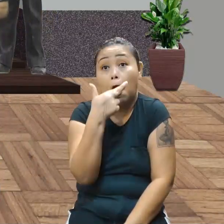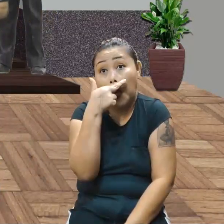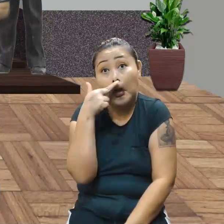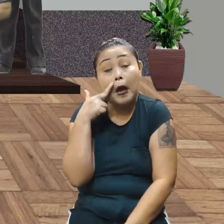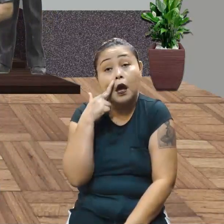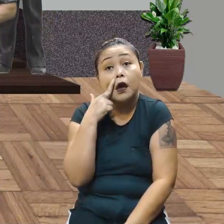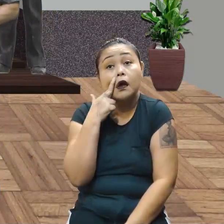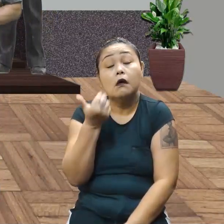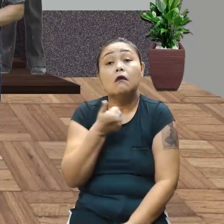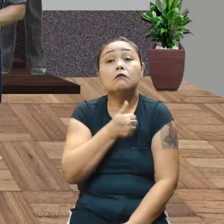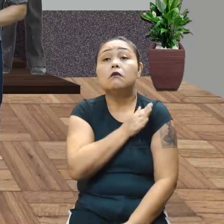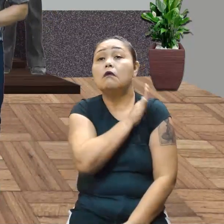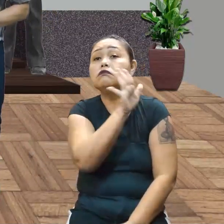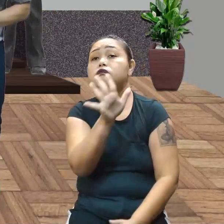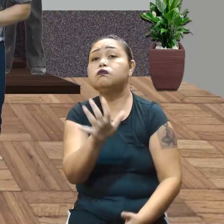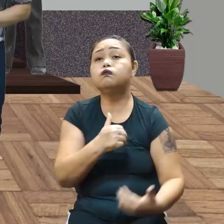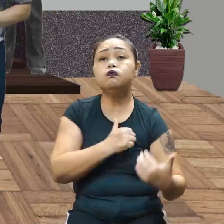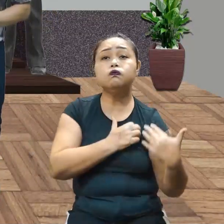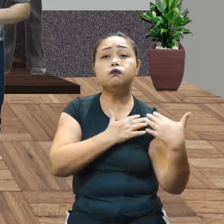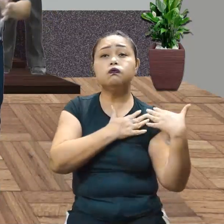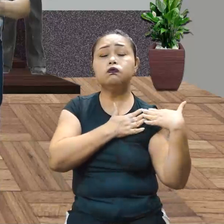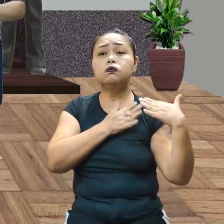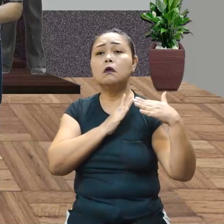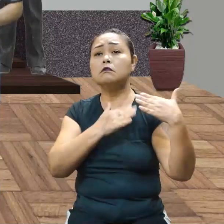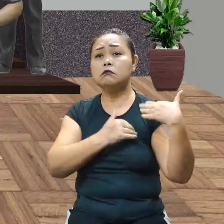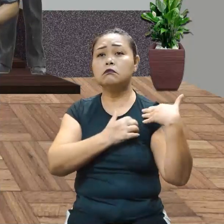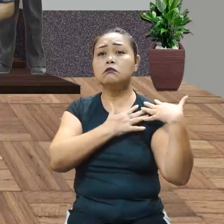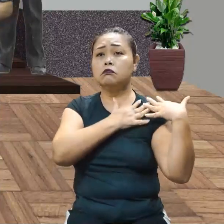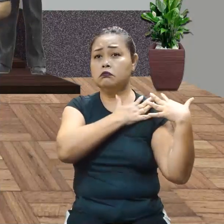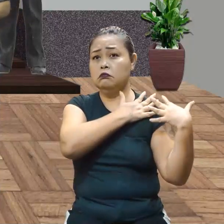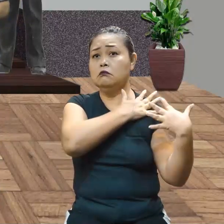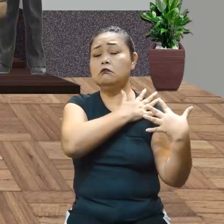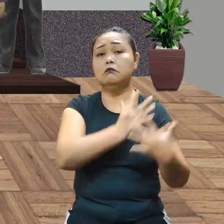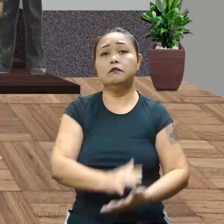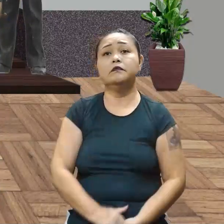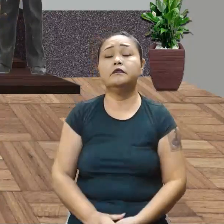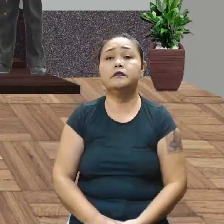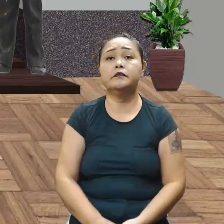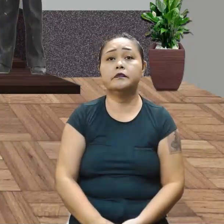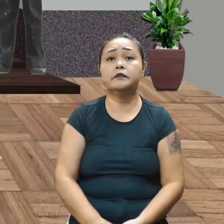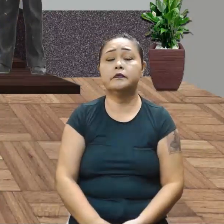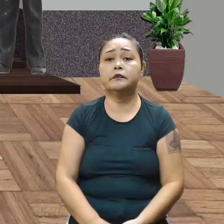Rondon assenta praça, ou seja, se torna militar.